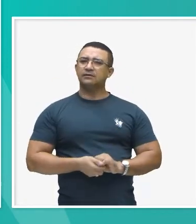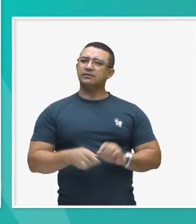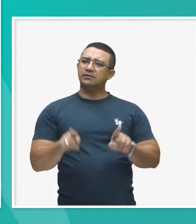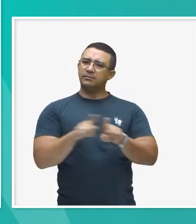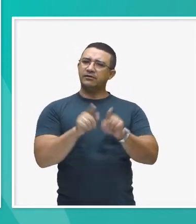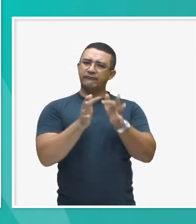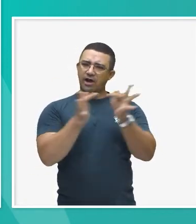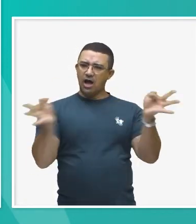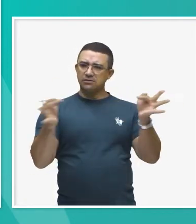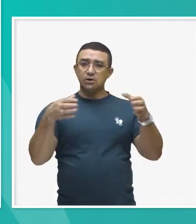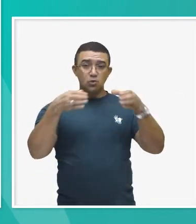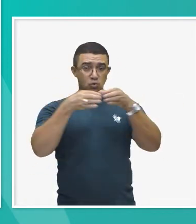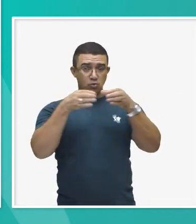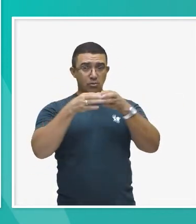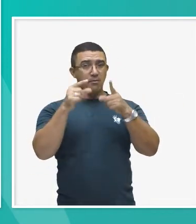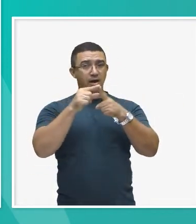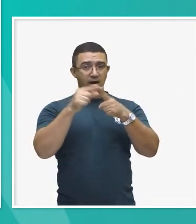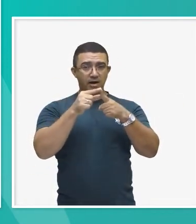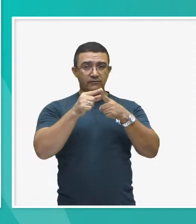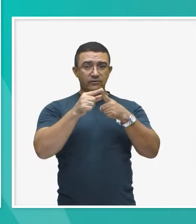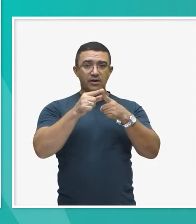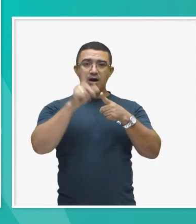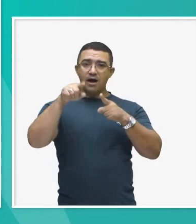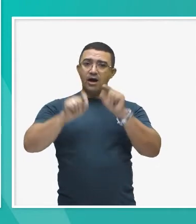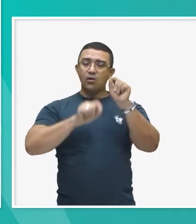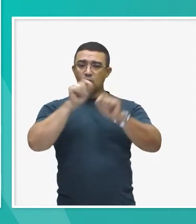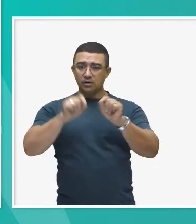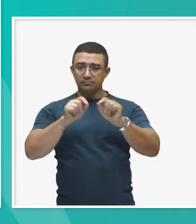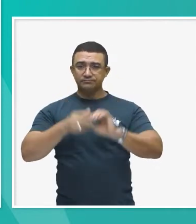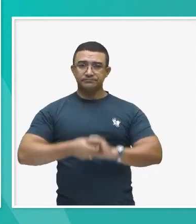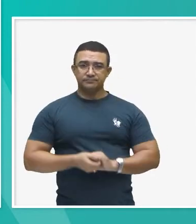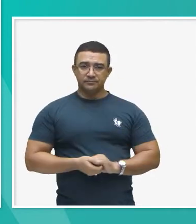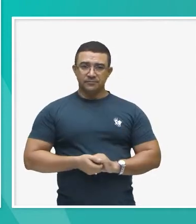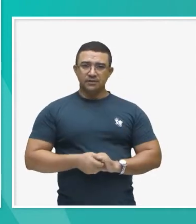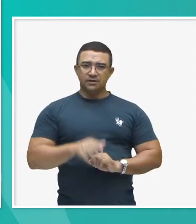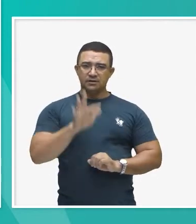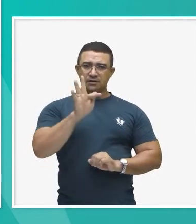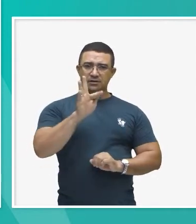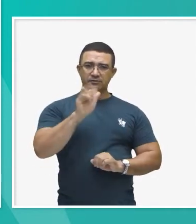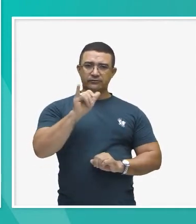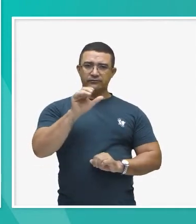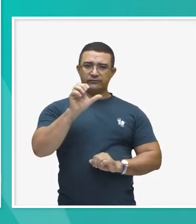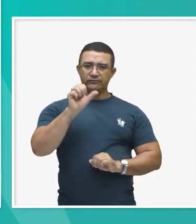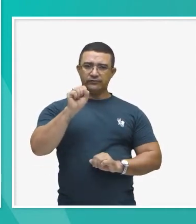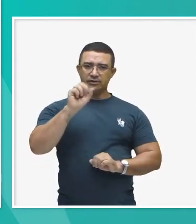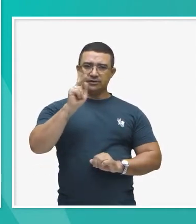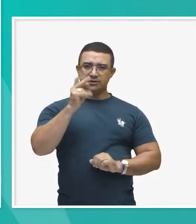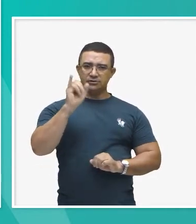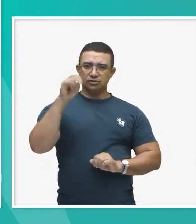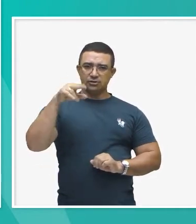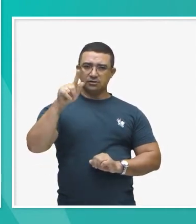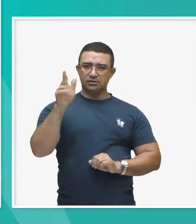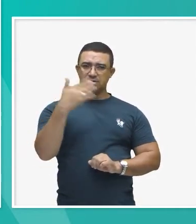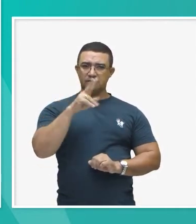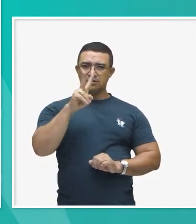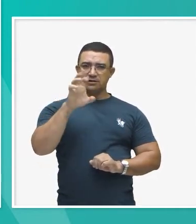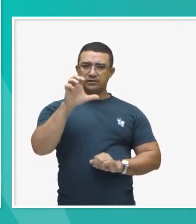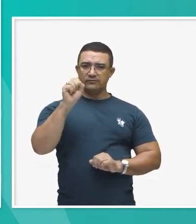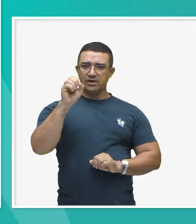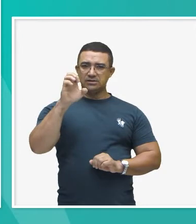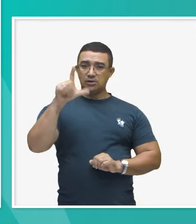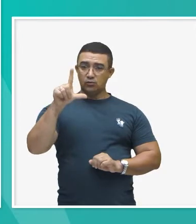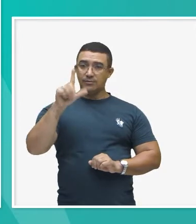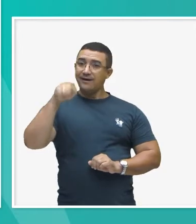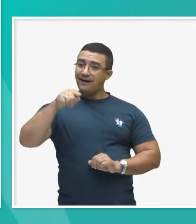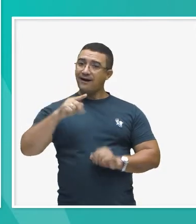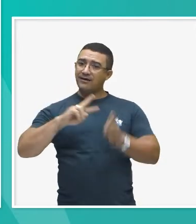desse grupo que nós estamos estudando, que é o whale hunting, é o fishing vessel. Fishing vessel, que